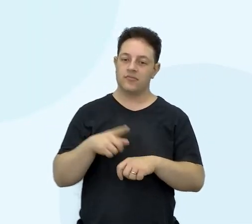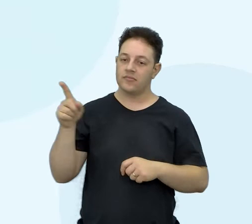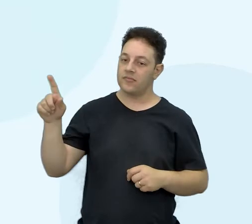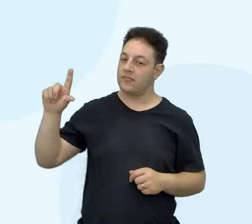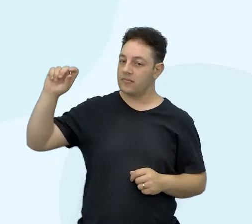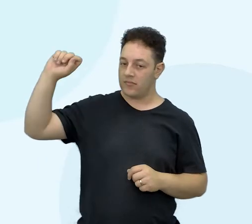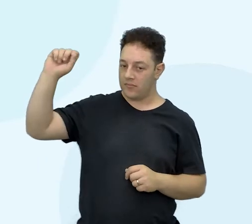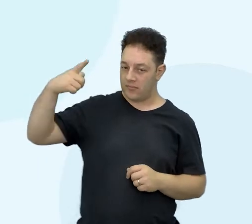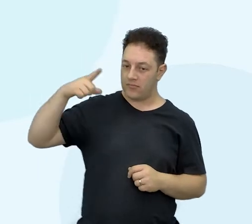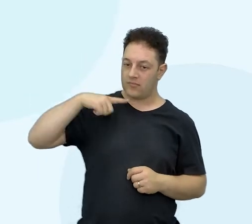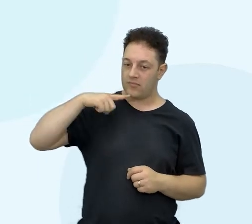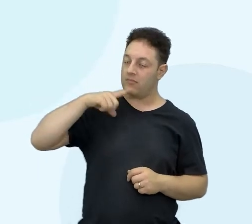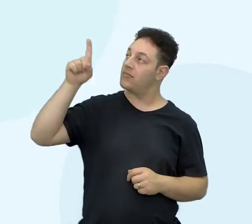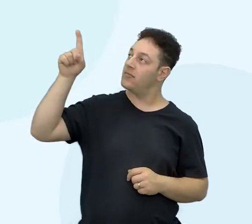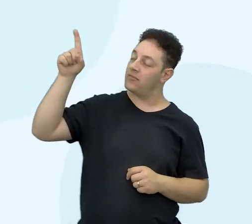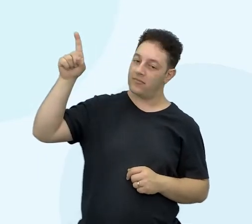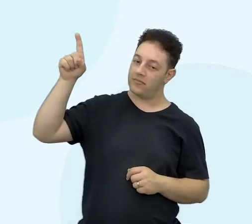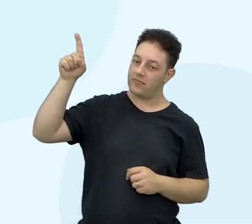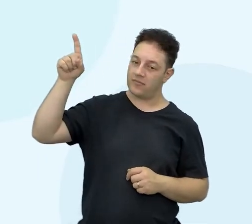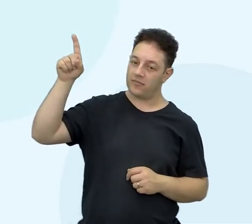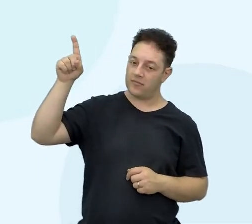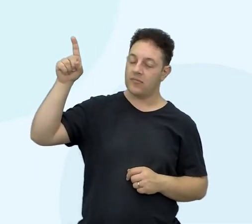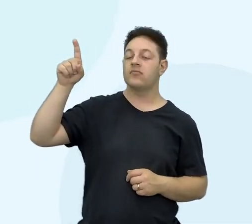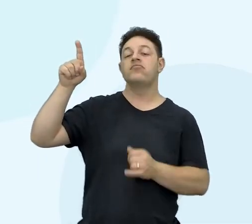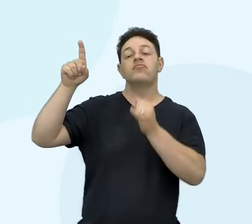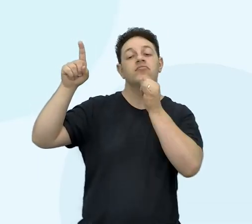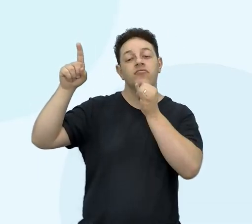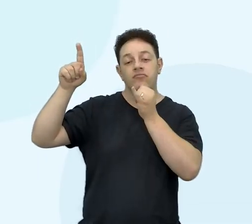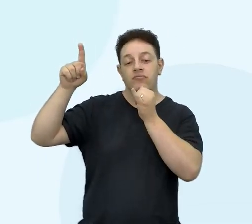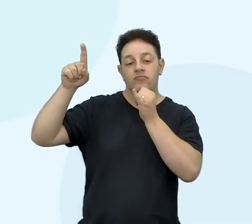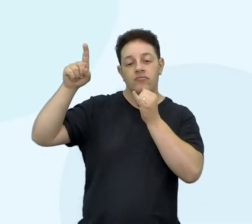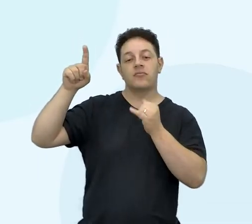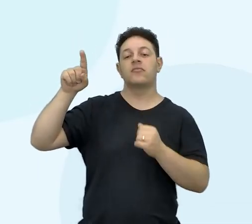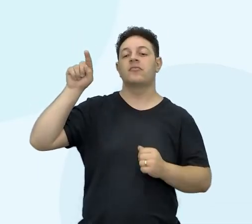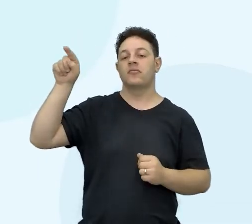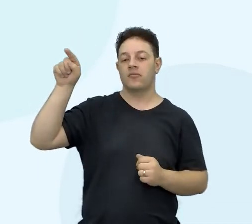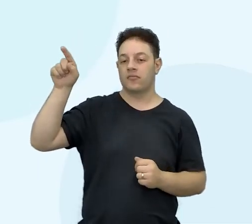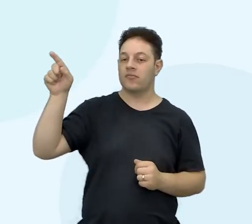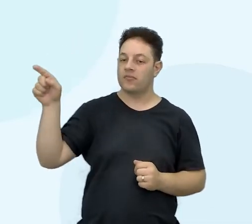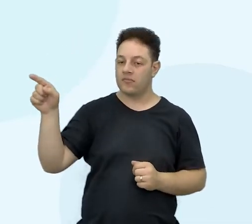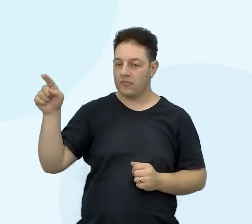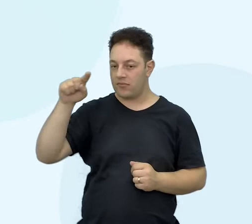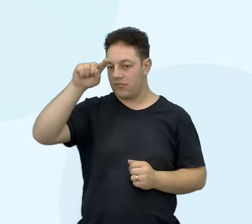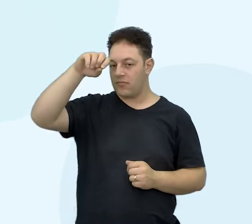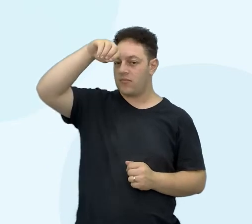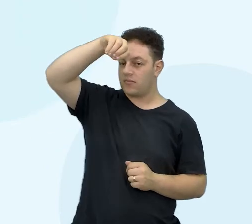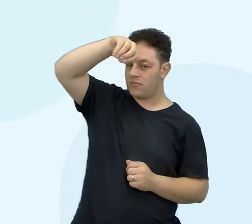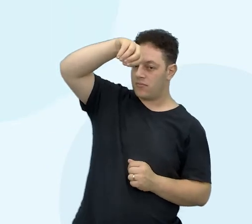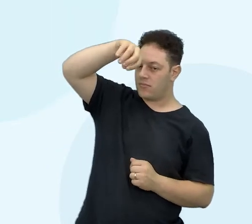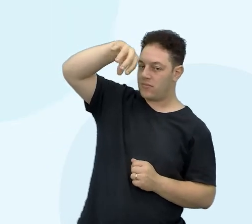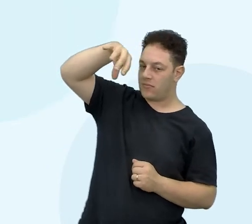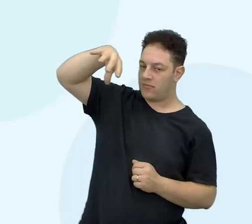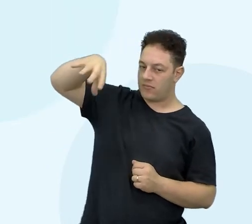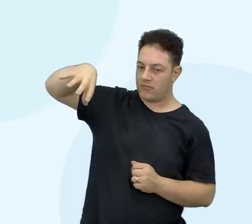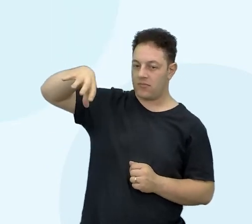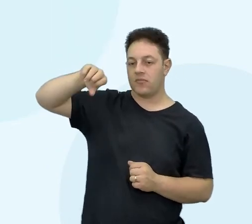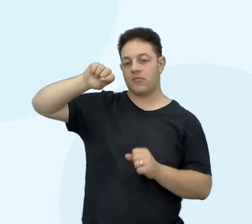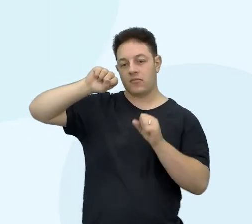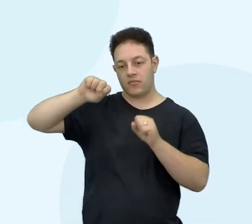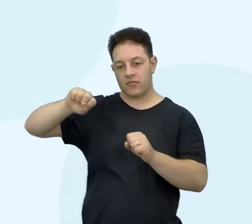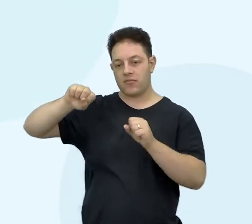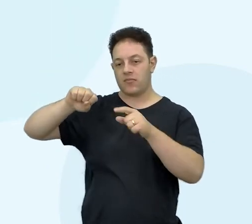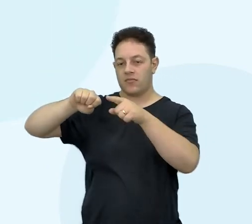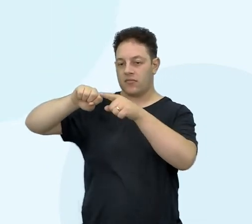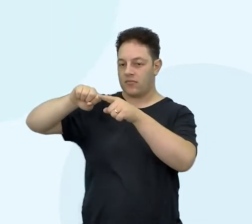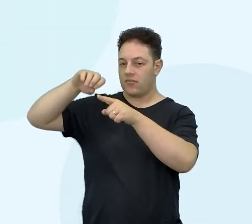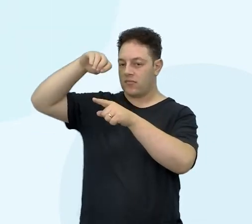que o Sol está aqui, né? Vamos supor, esse raio aqui que eu estou indicando apenas, ó, ele pode